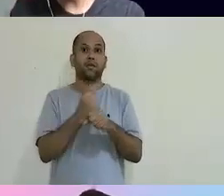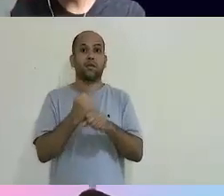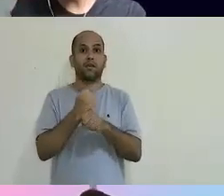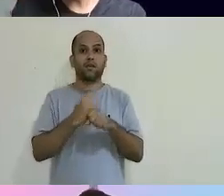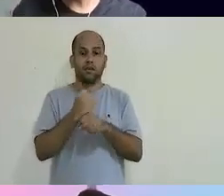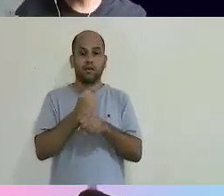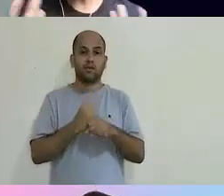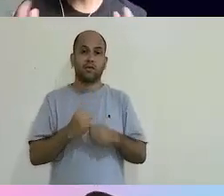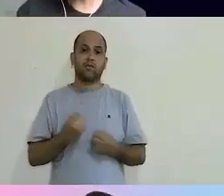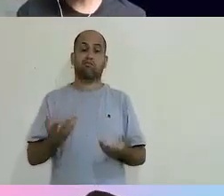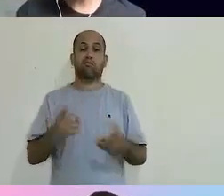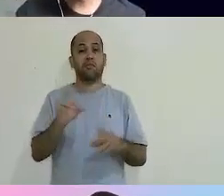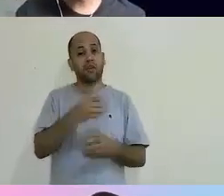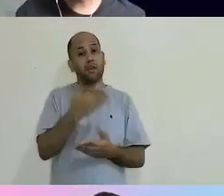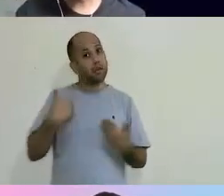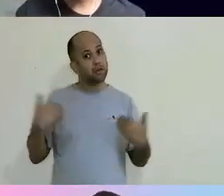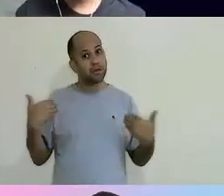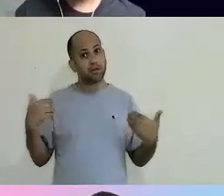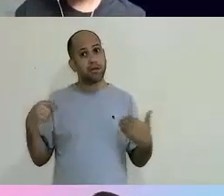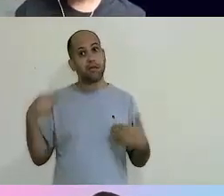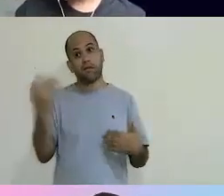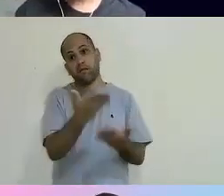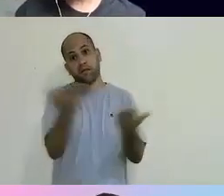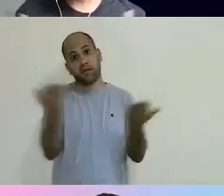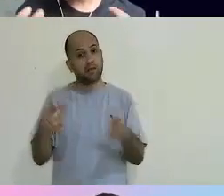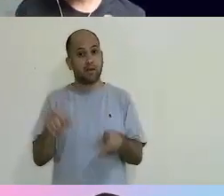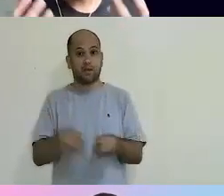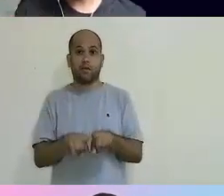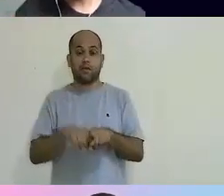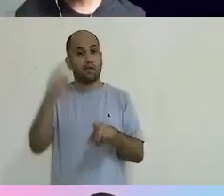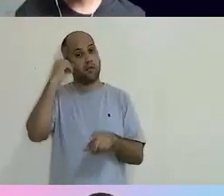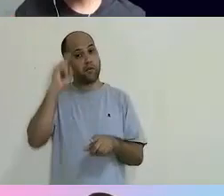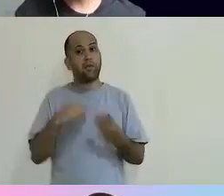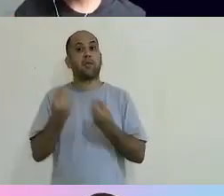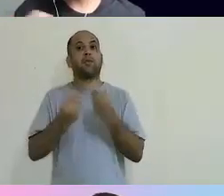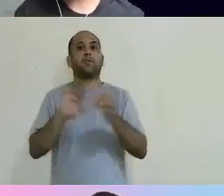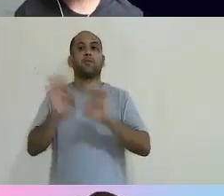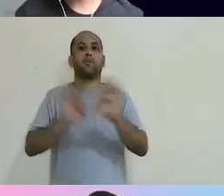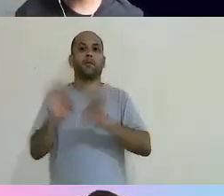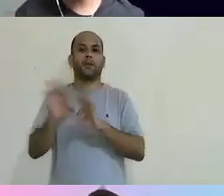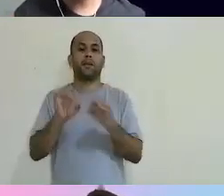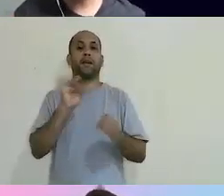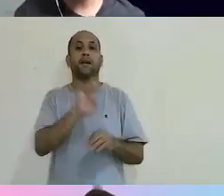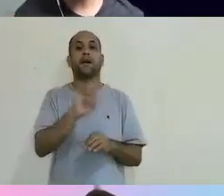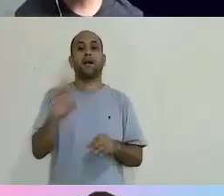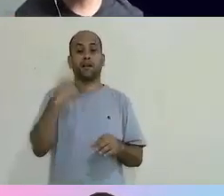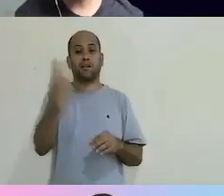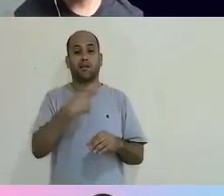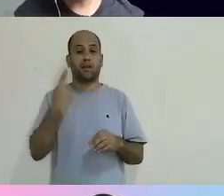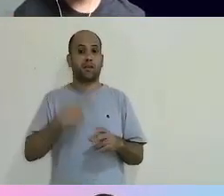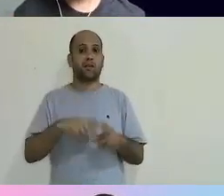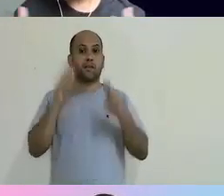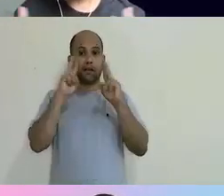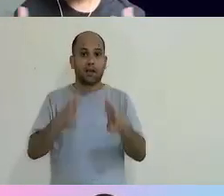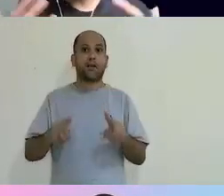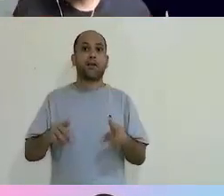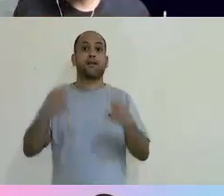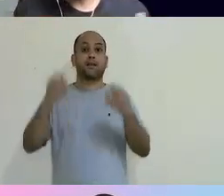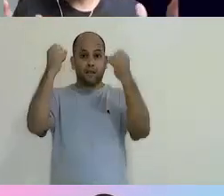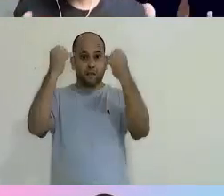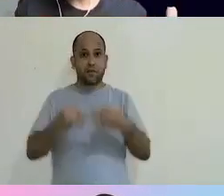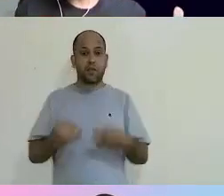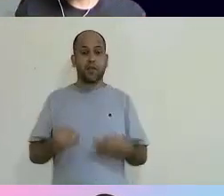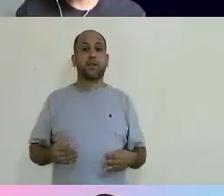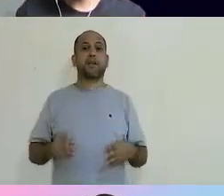vocês também não. Então, como que a gente se prepara, né? Então, cada vez mais o nosso olhar começa a ir para essas soft skills, para os skills